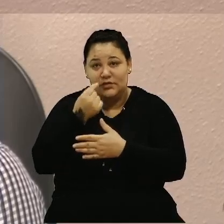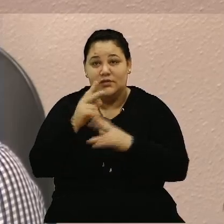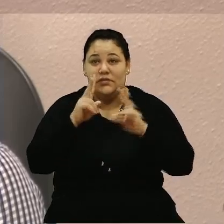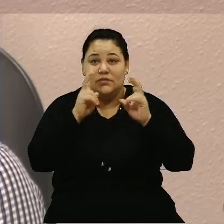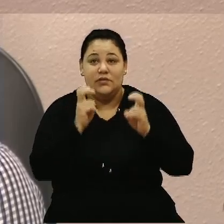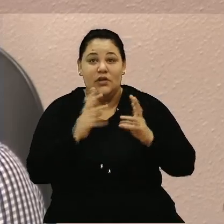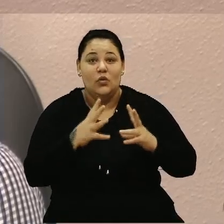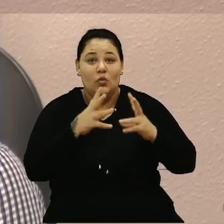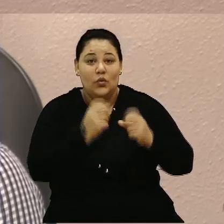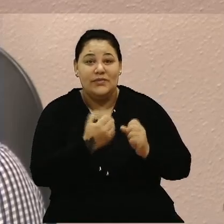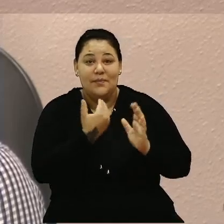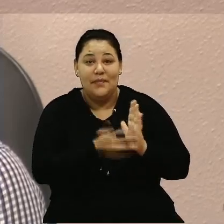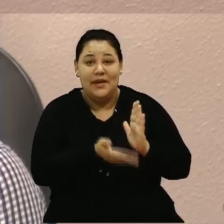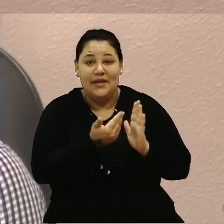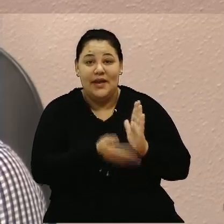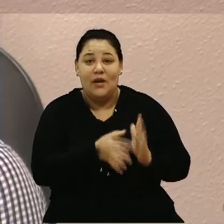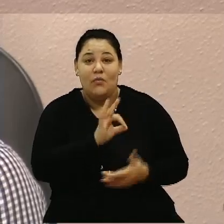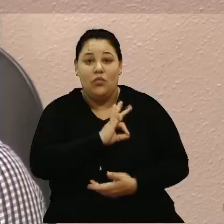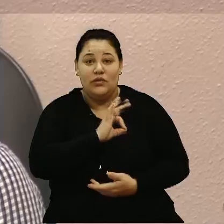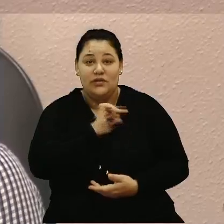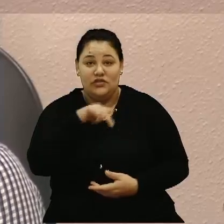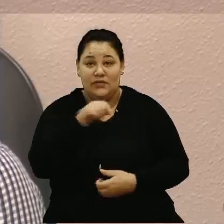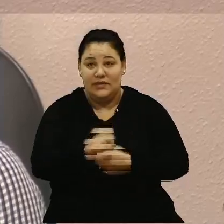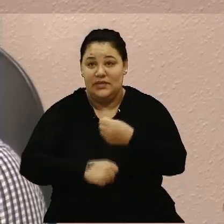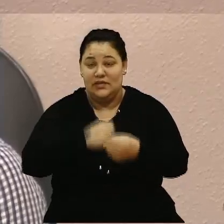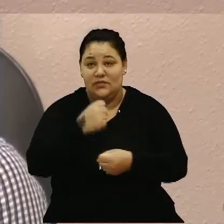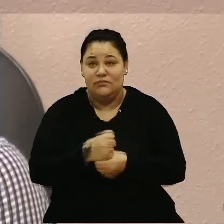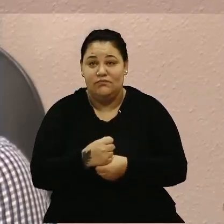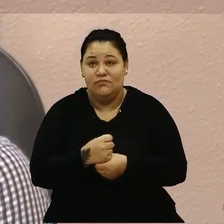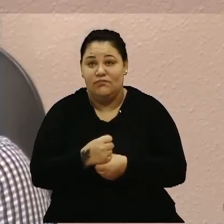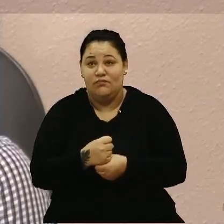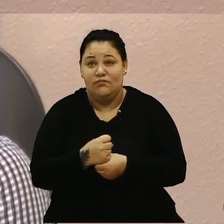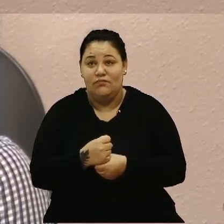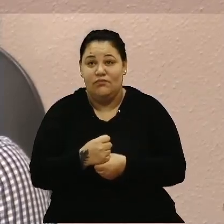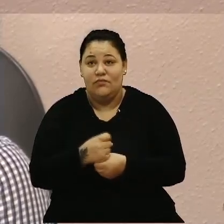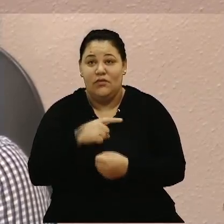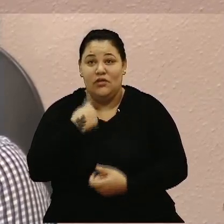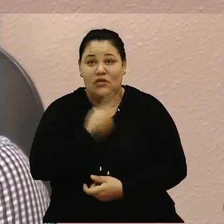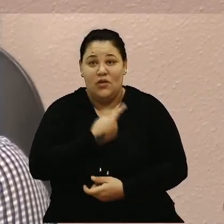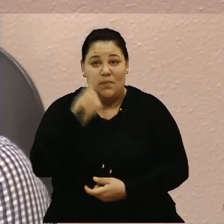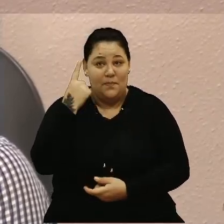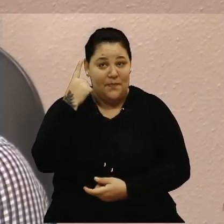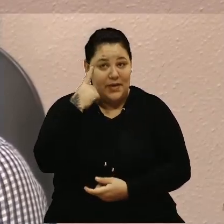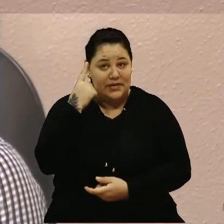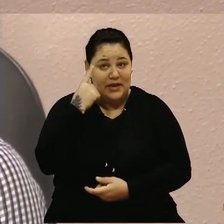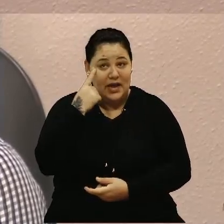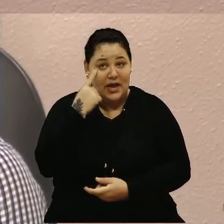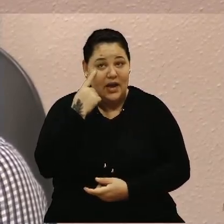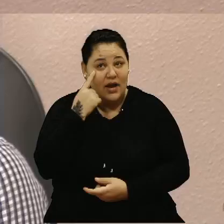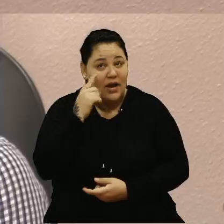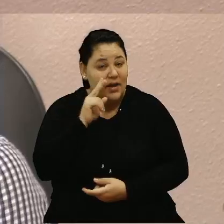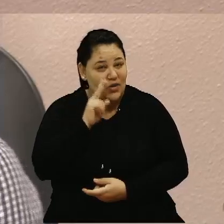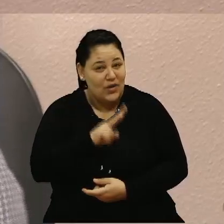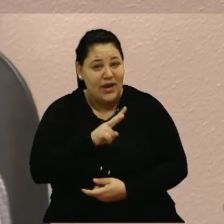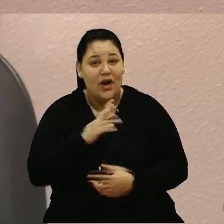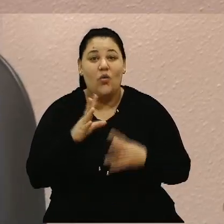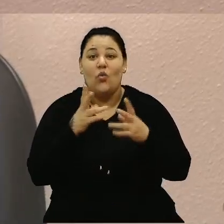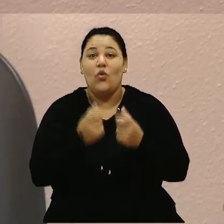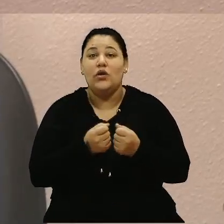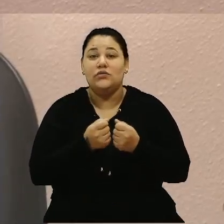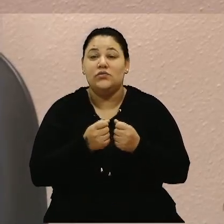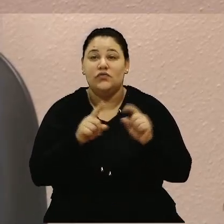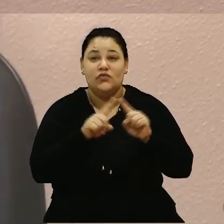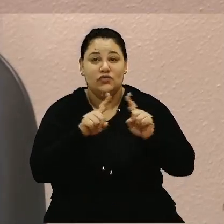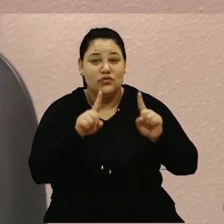de policiais nós tivemos nesse ano. Então, de nós pensarmos e olharmos para isso, quantos trabalhadores nós tivemos